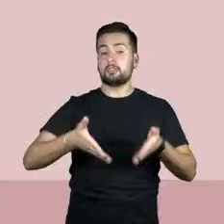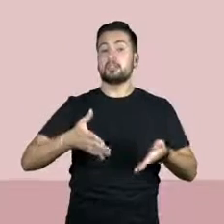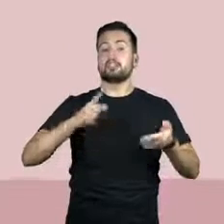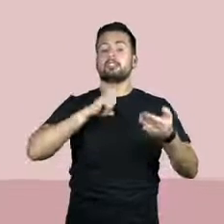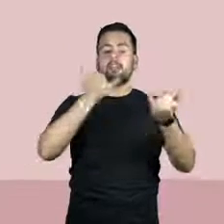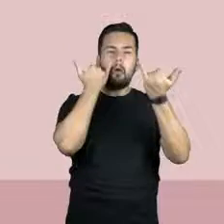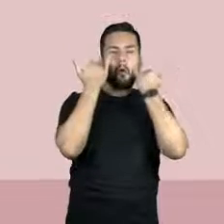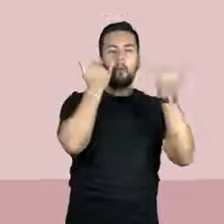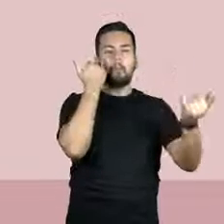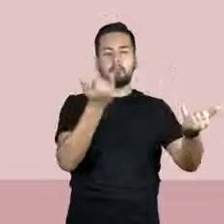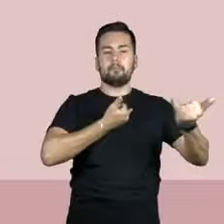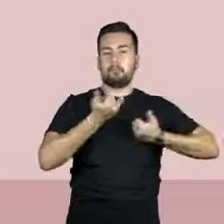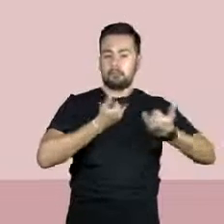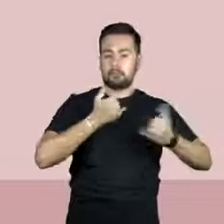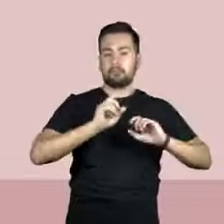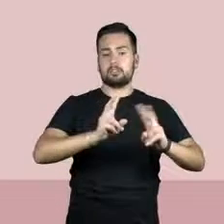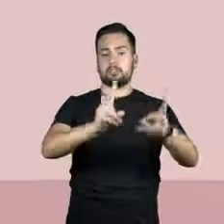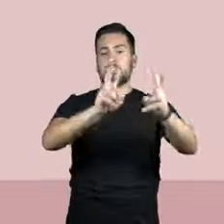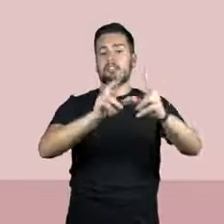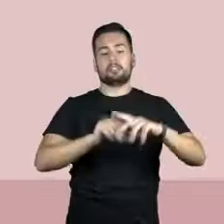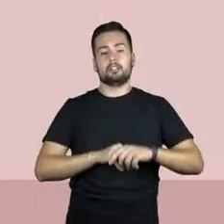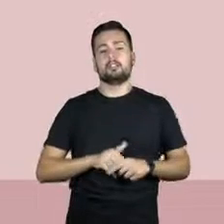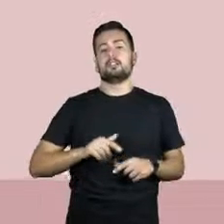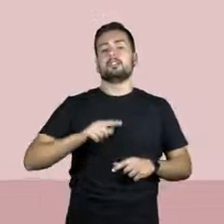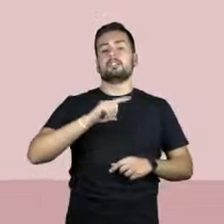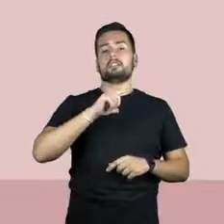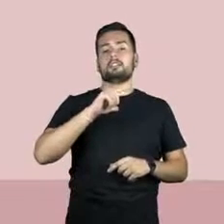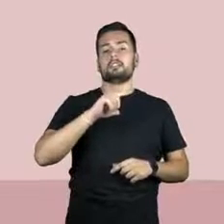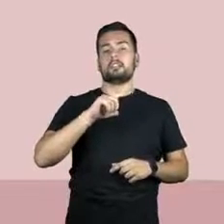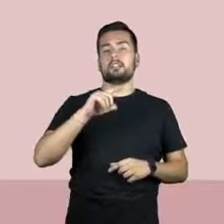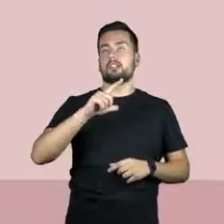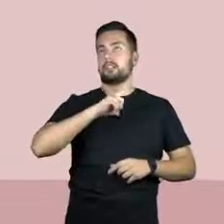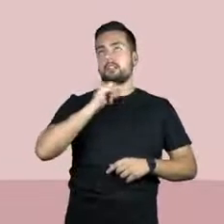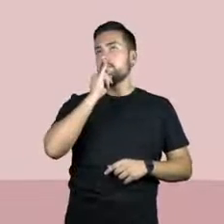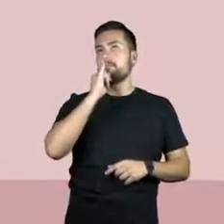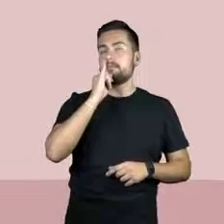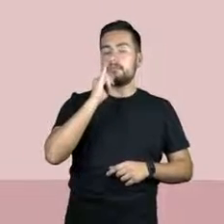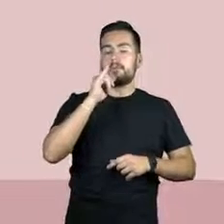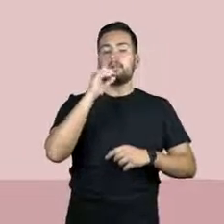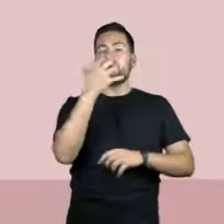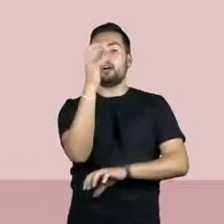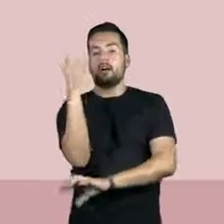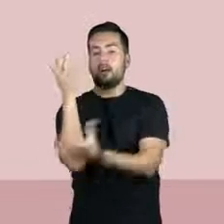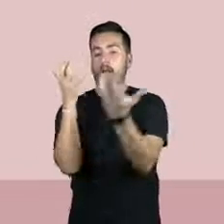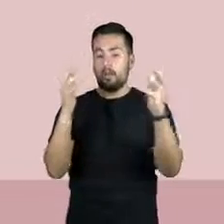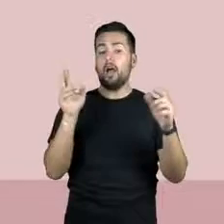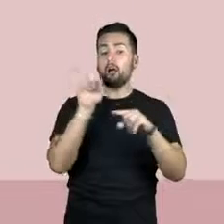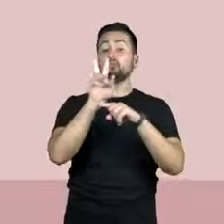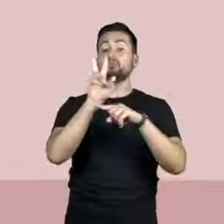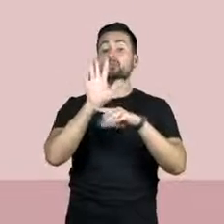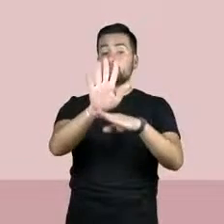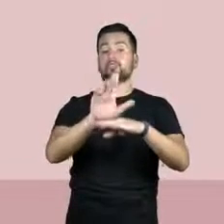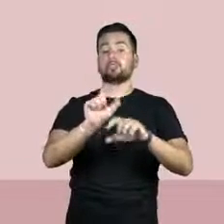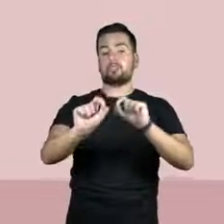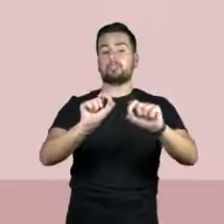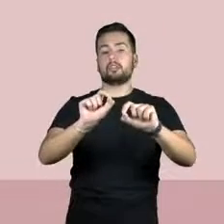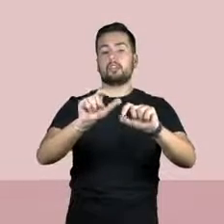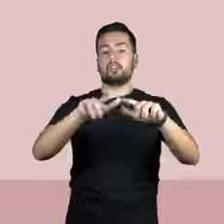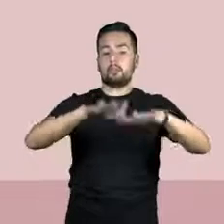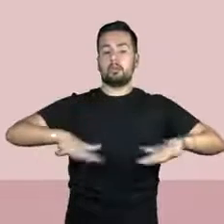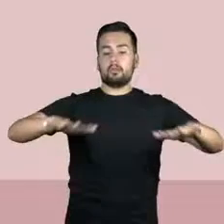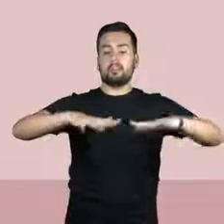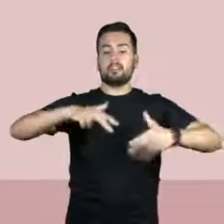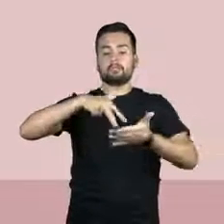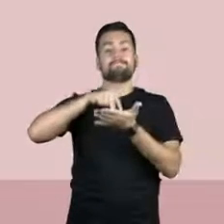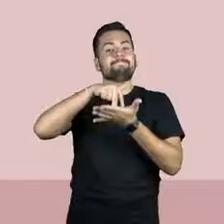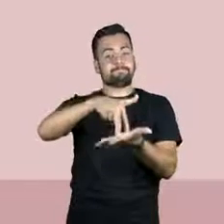fontes nos indicam que a presença da mata, né, da vegetação, ela auxilia na estabilização de